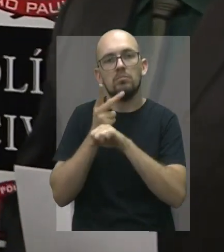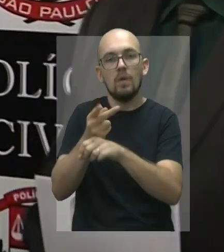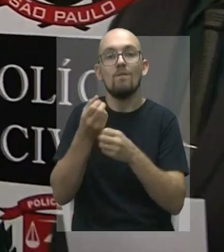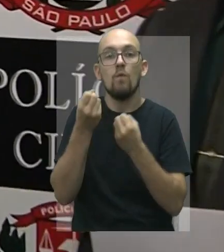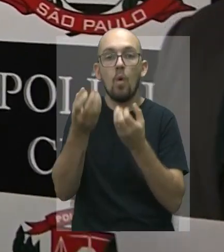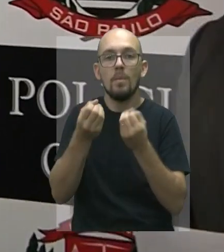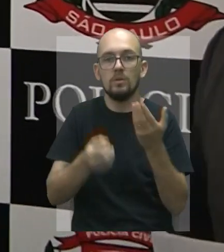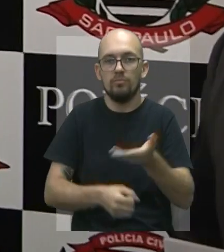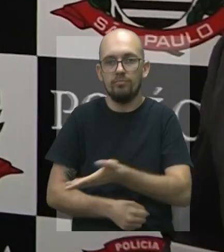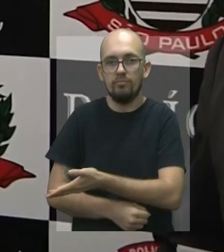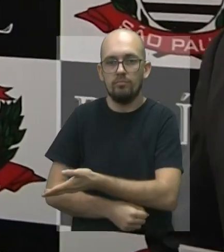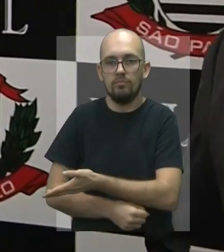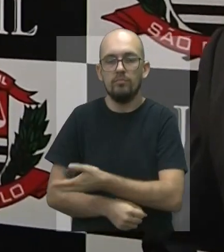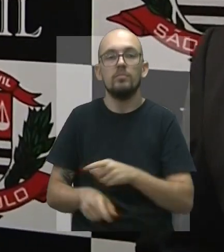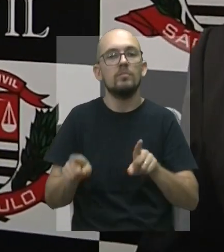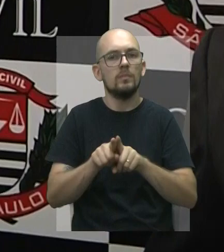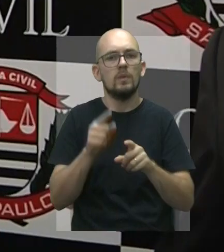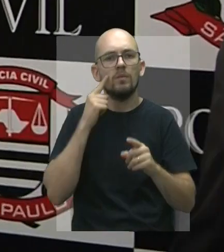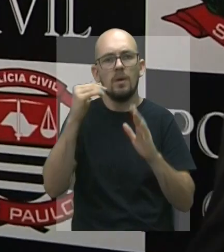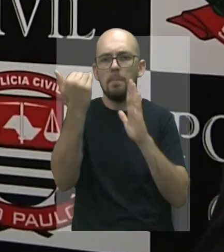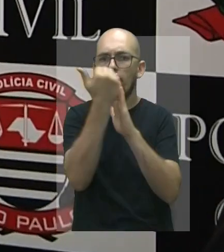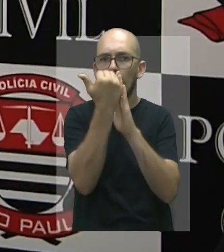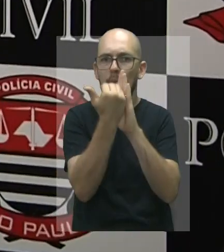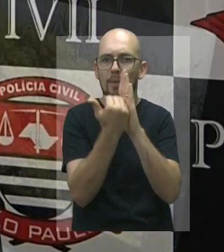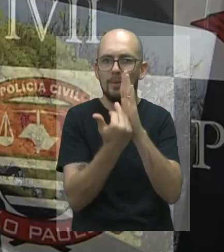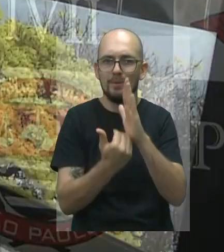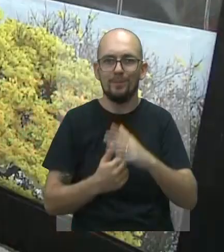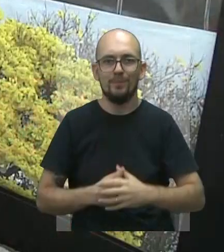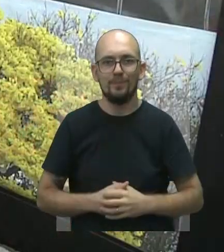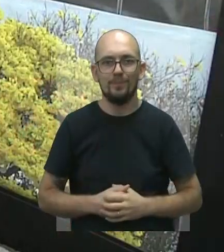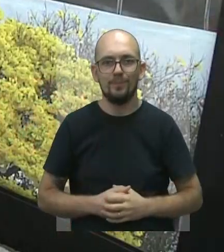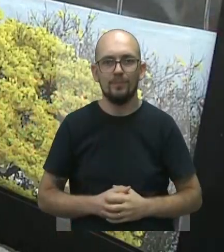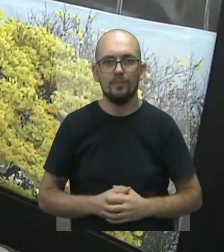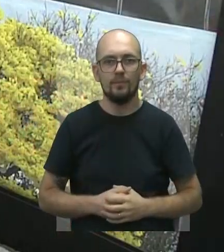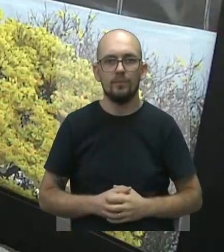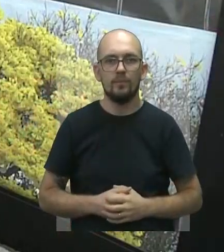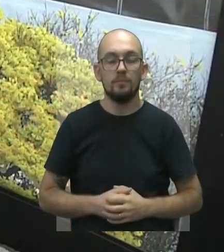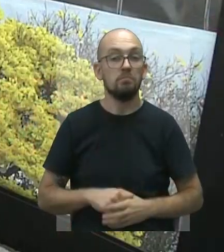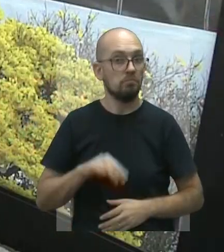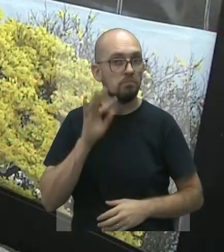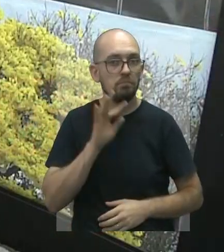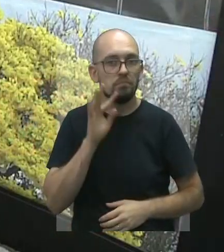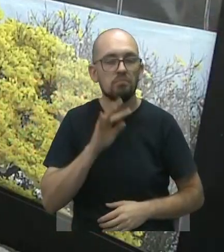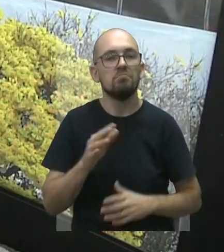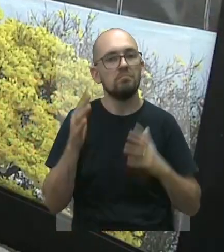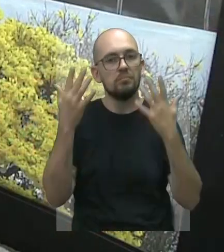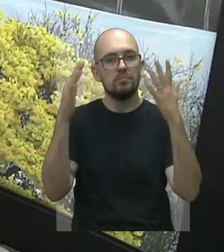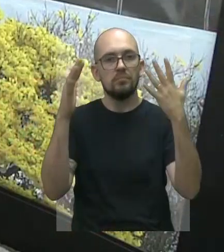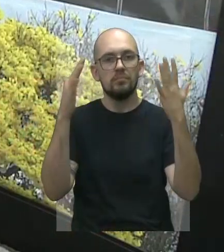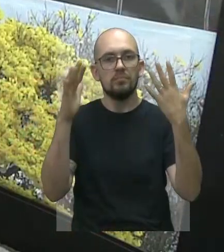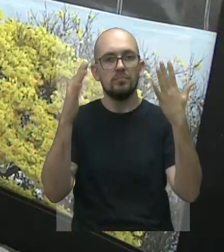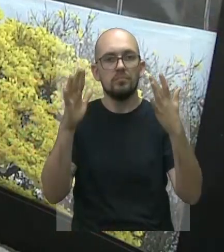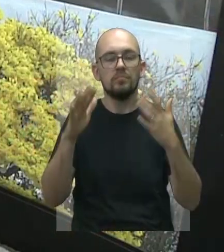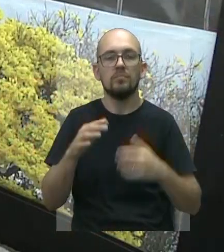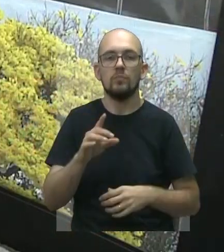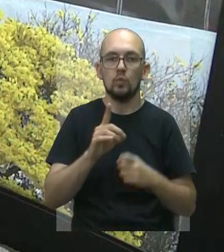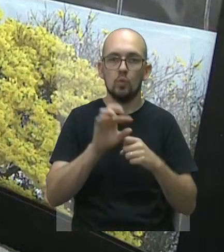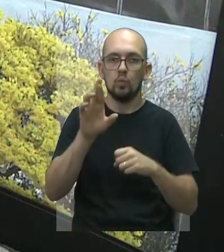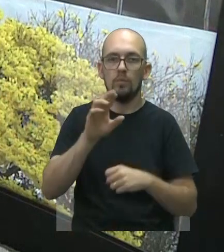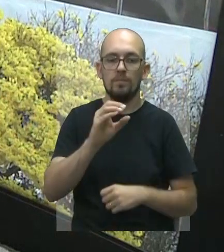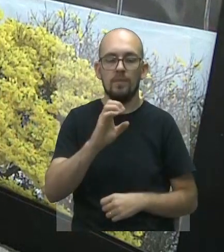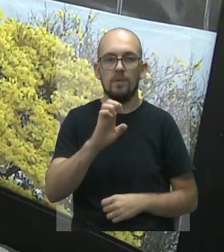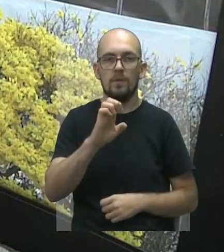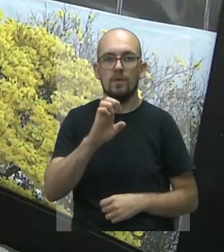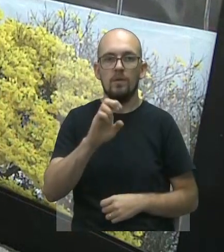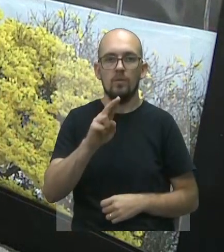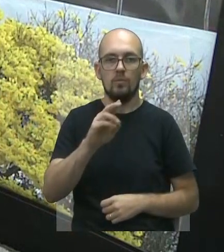informações no site e acompanhar toda a programação de atividades. Legal. E parabenizar o doutor Euclides também, que agora é